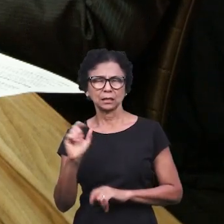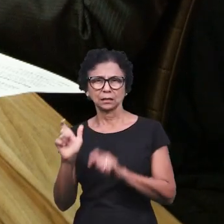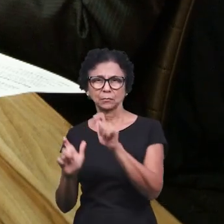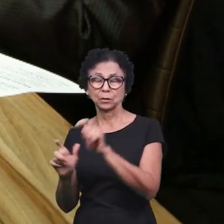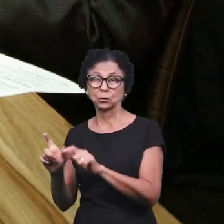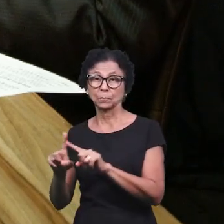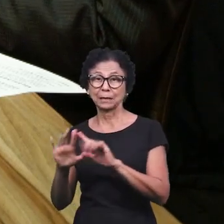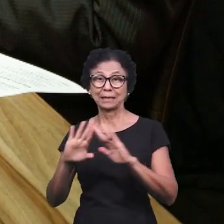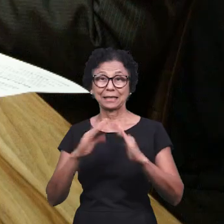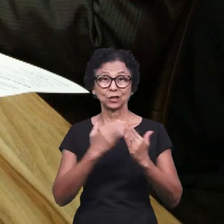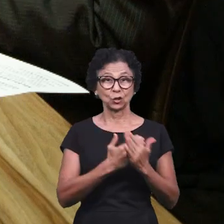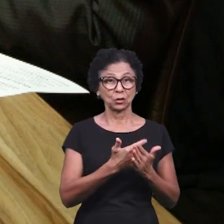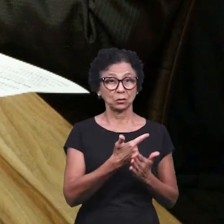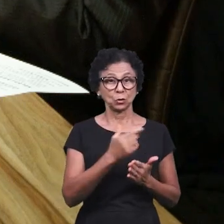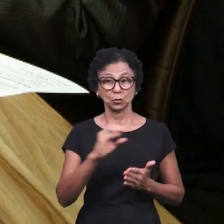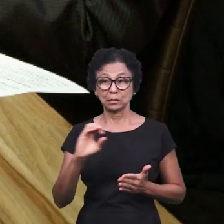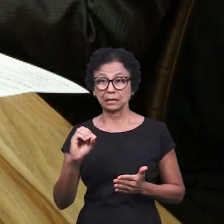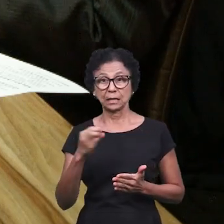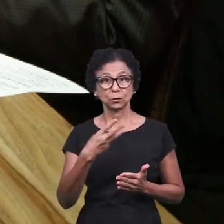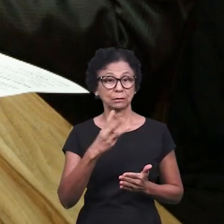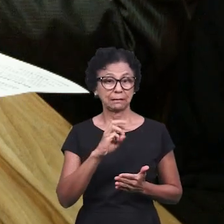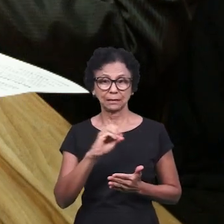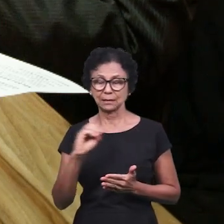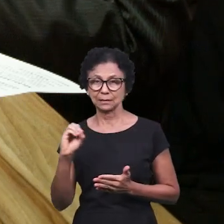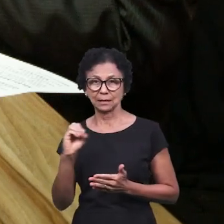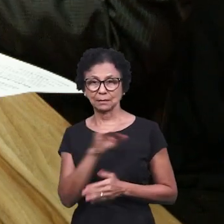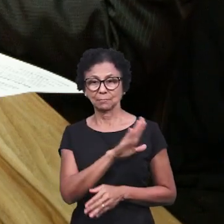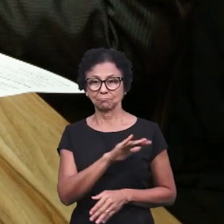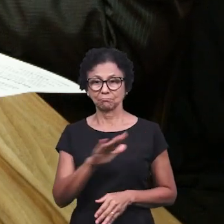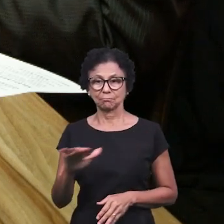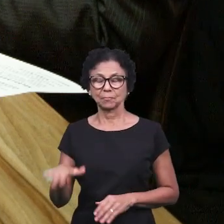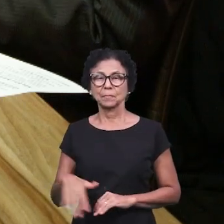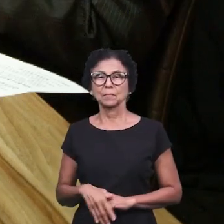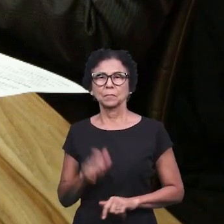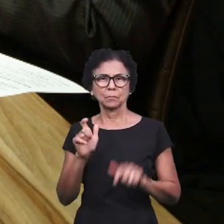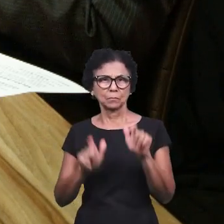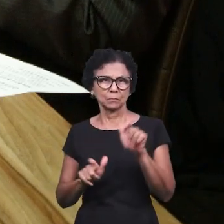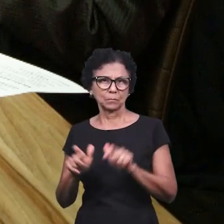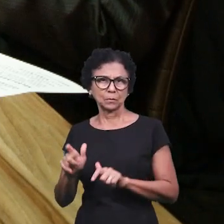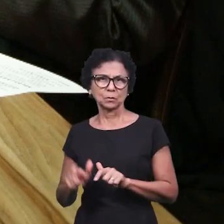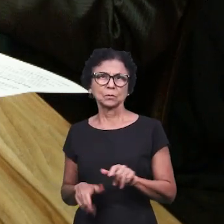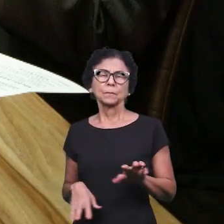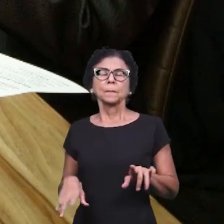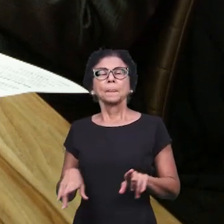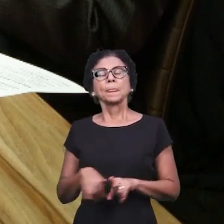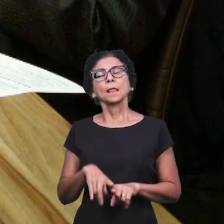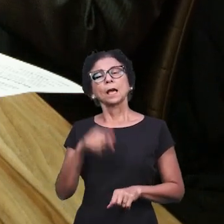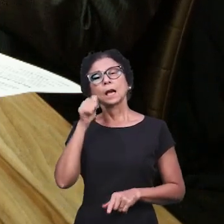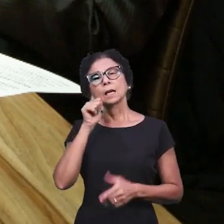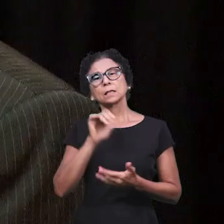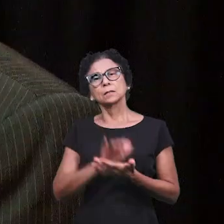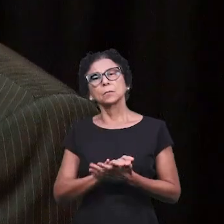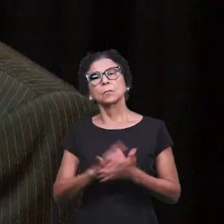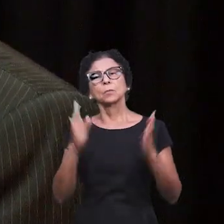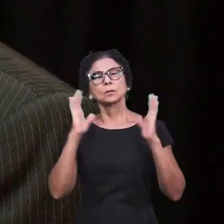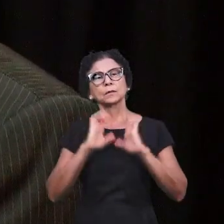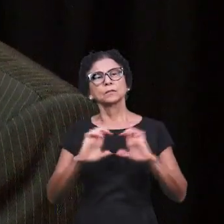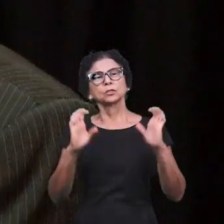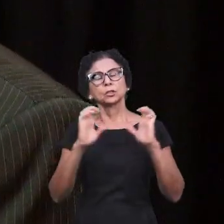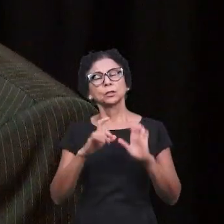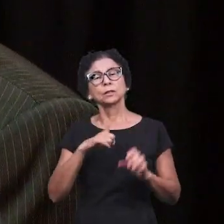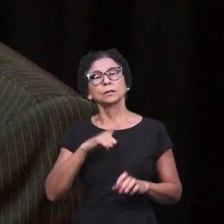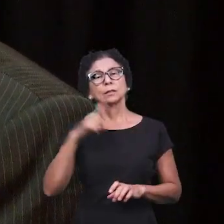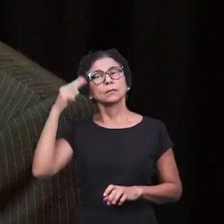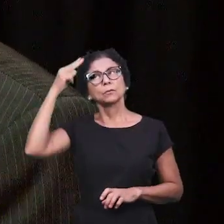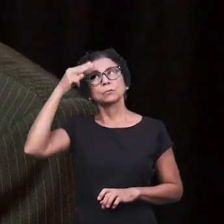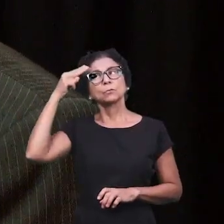alcançava 200, 300, né? E aquilo ali aconteceu. E a minha esposa, nesse trabalho de evangelização, ela teve esse